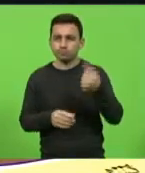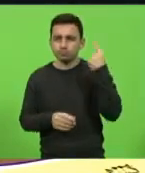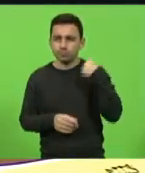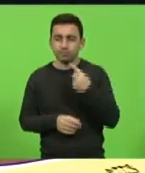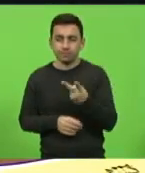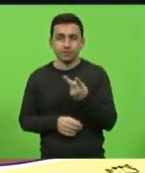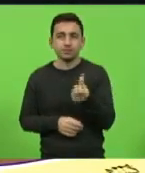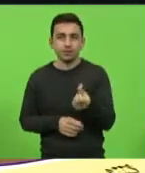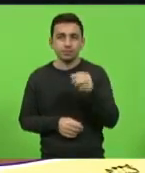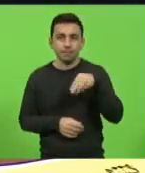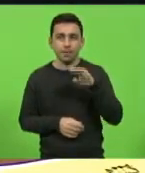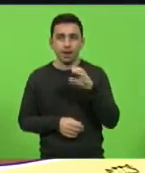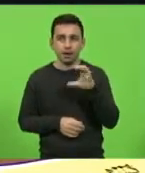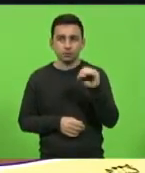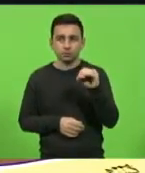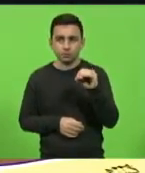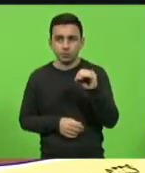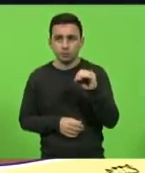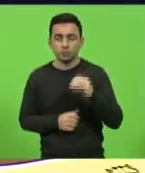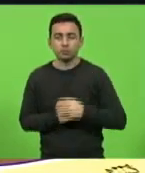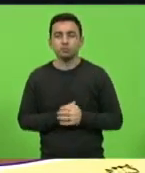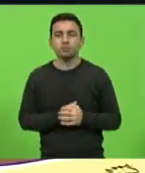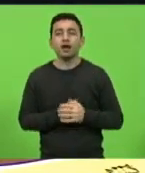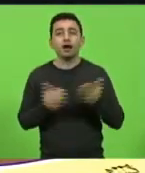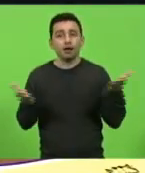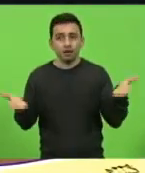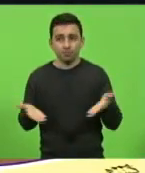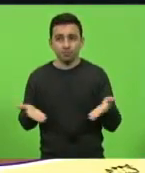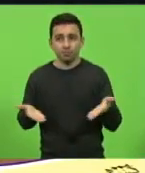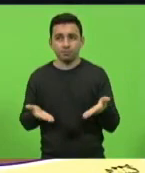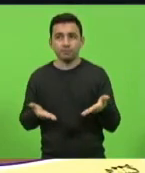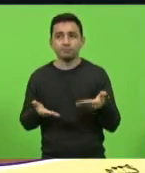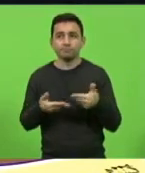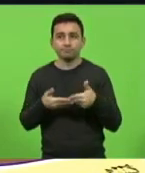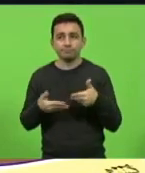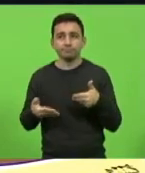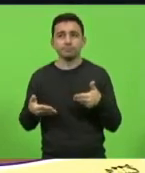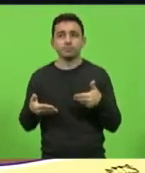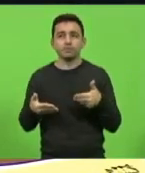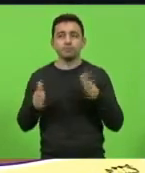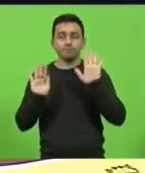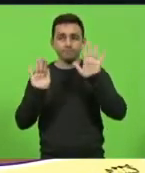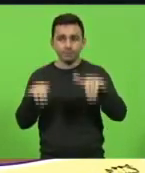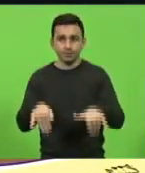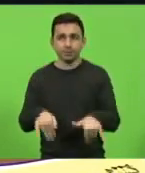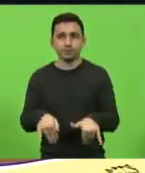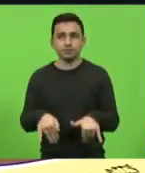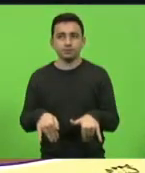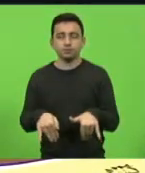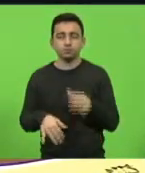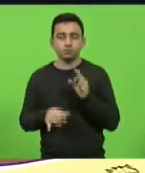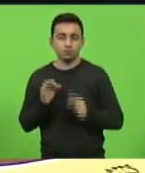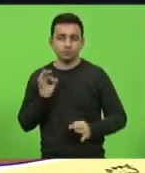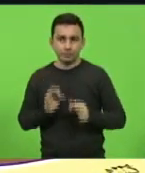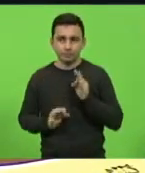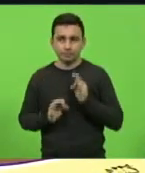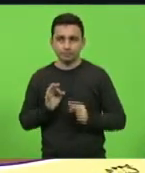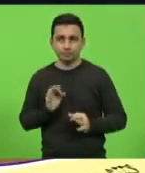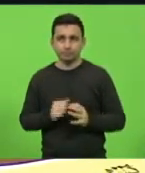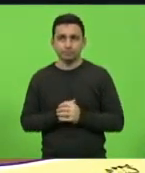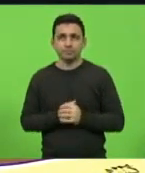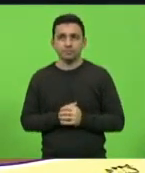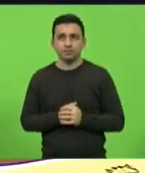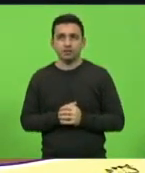de março do corrente ano, e agora, nesta sessão final de julgamento. Não